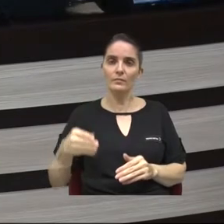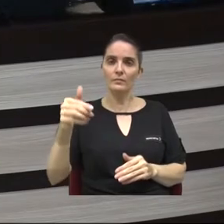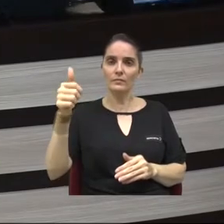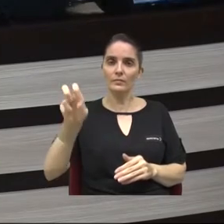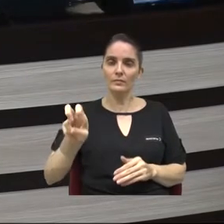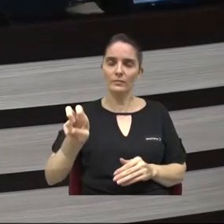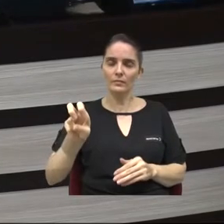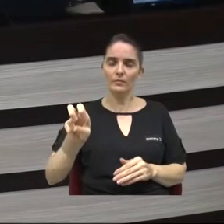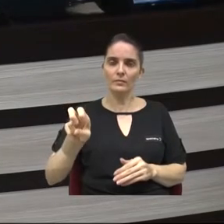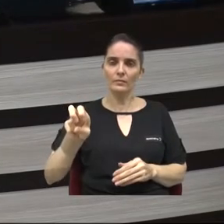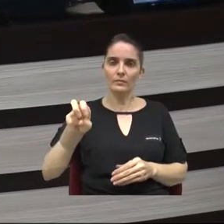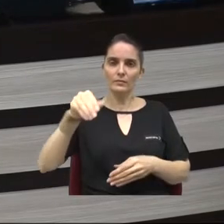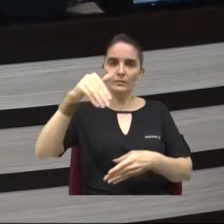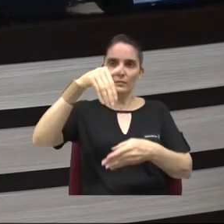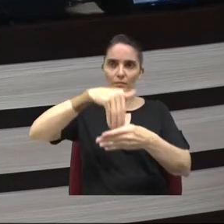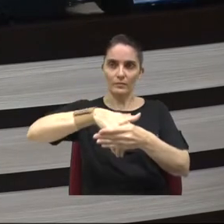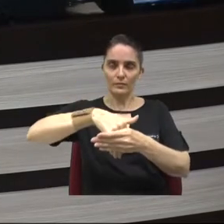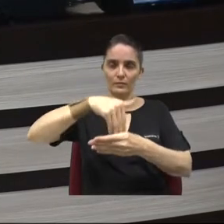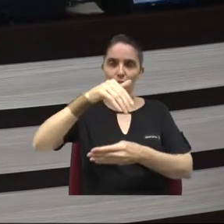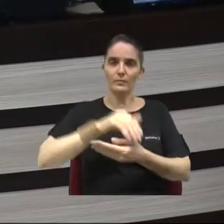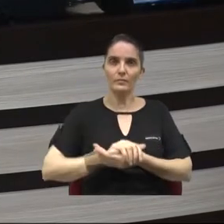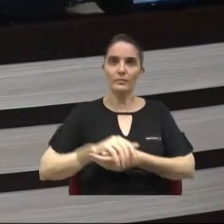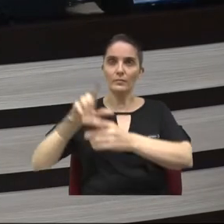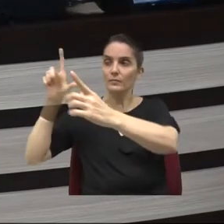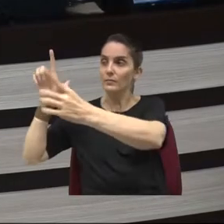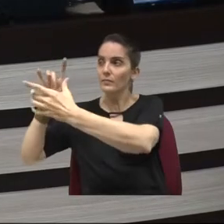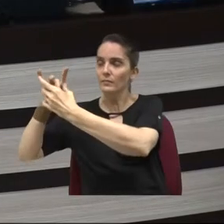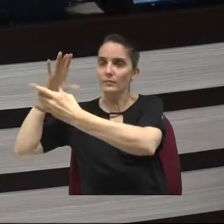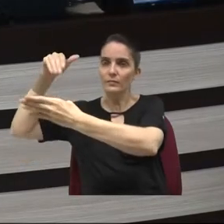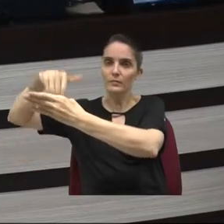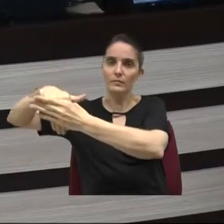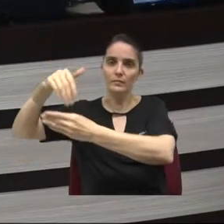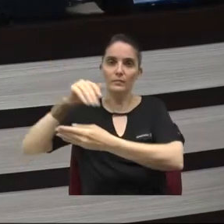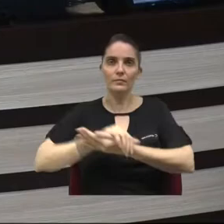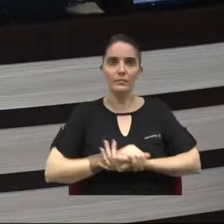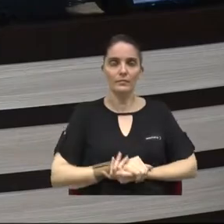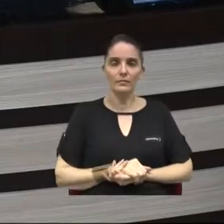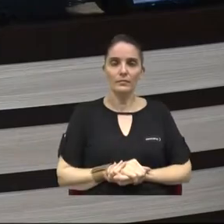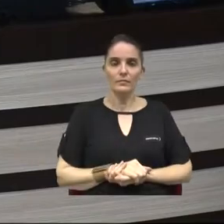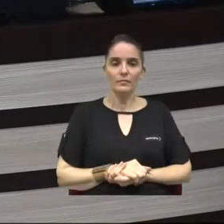223/2015, ela vai à votação e o painel está aberto.